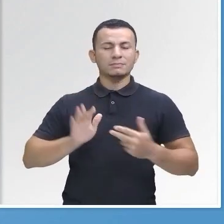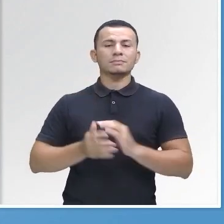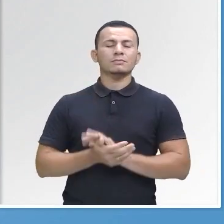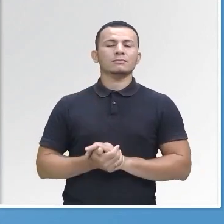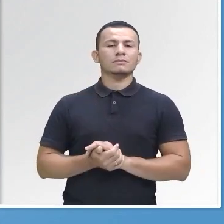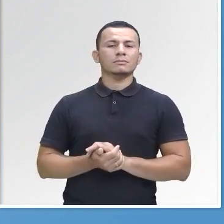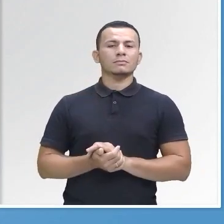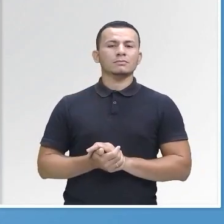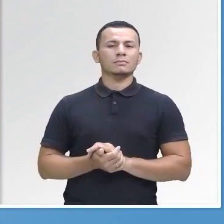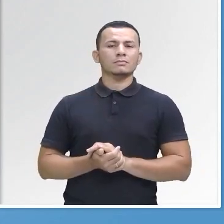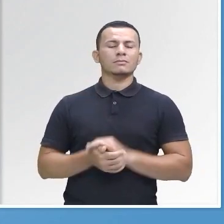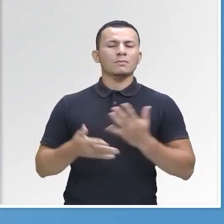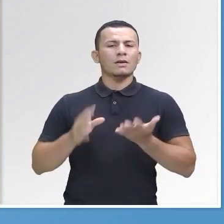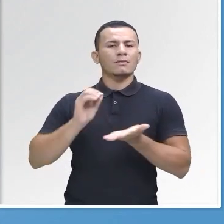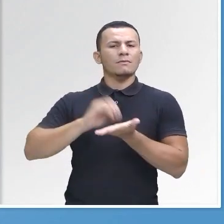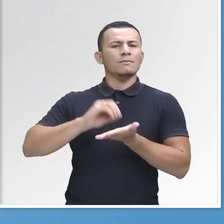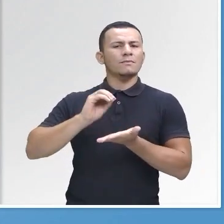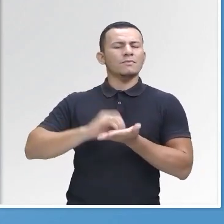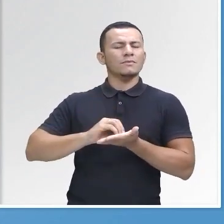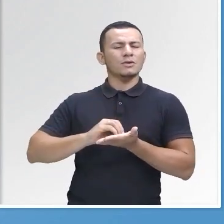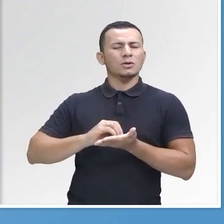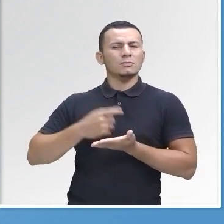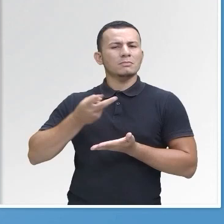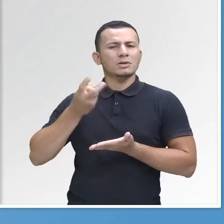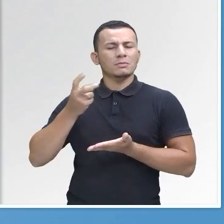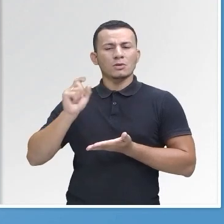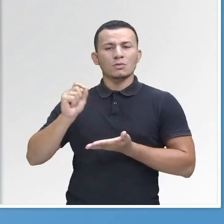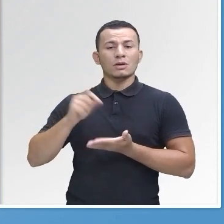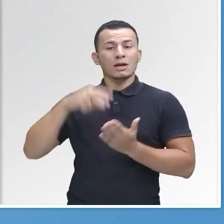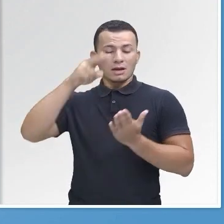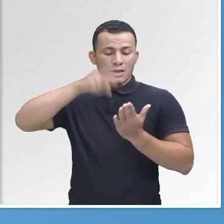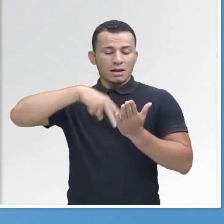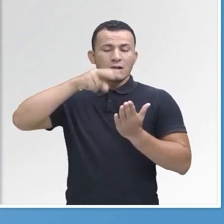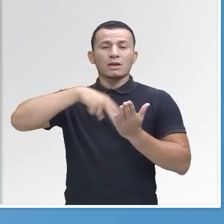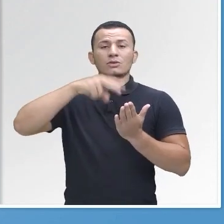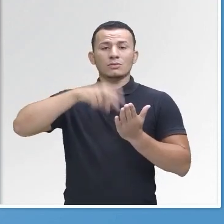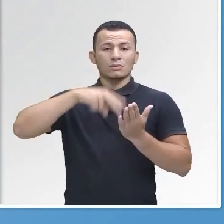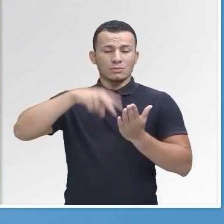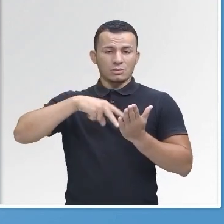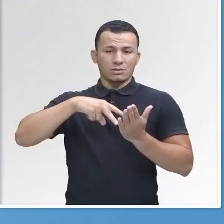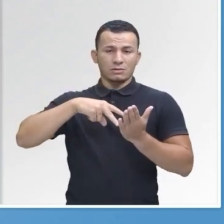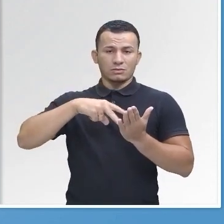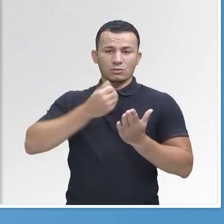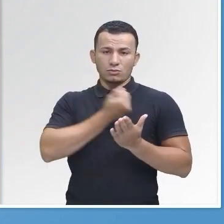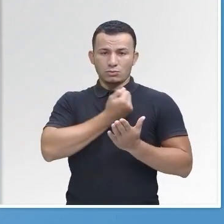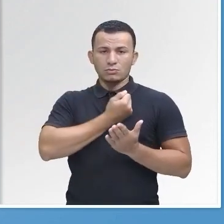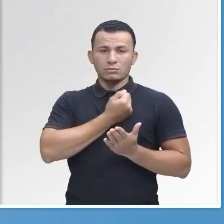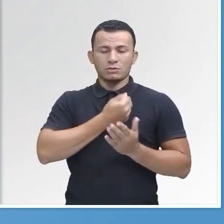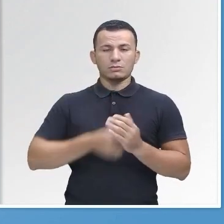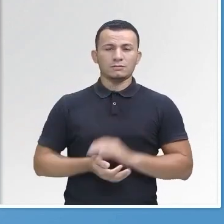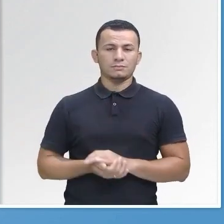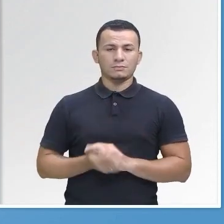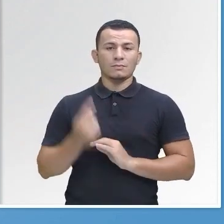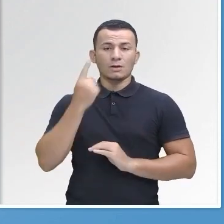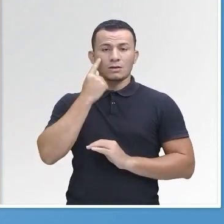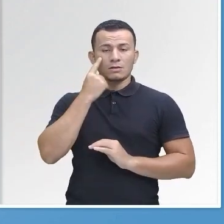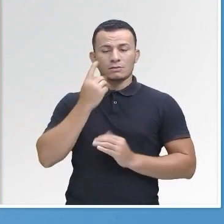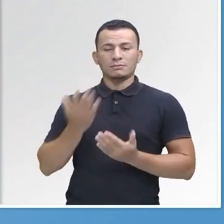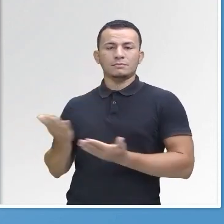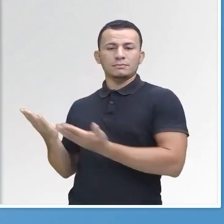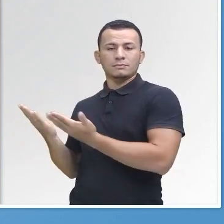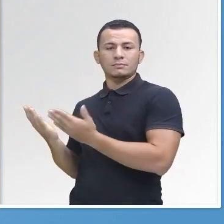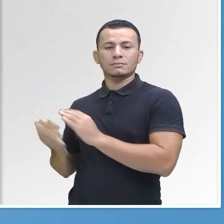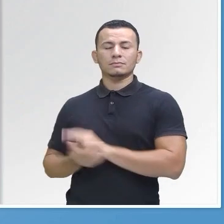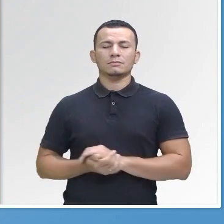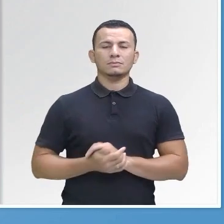que faltou um pouquinho na aula de hoje, que eu trouxe agora para você, é a leitura de frações, tá certo? E aqui do meu lado nós temos o quê? A